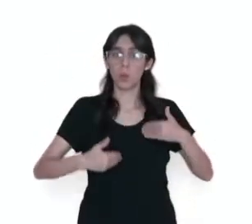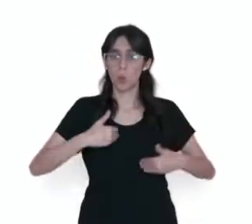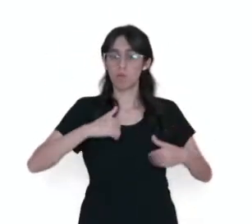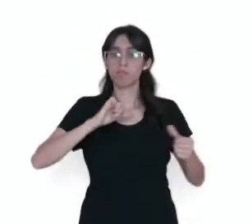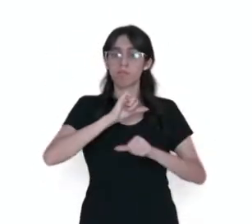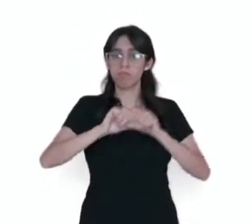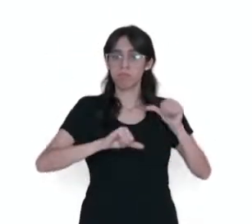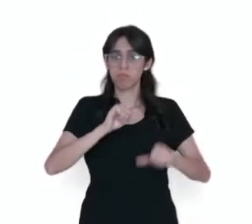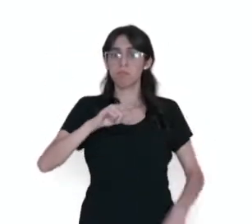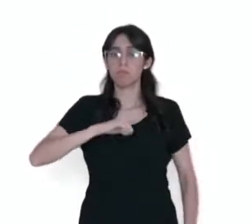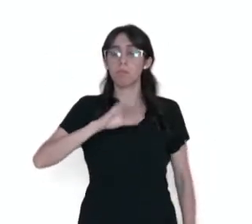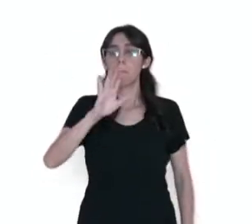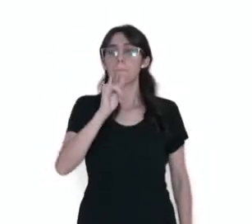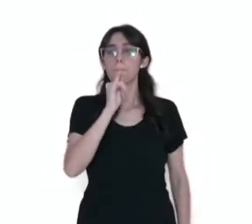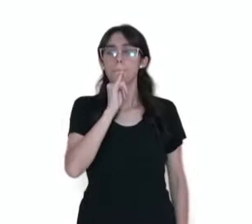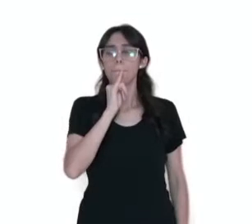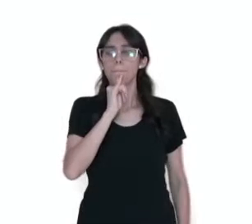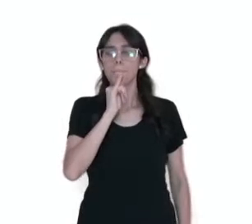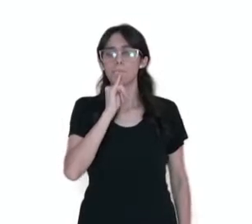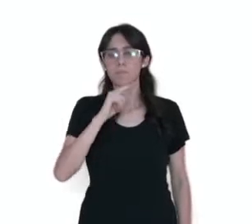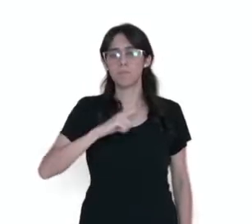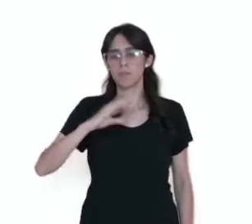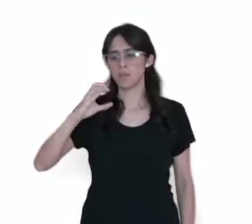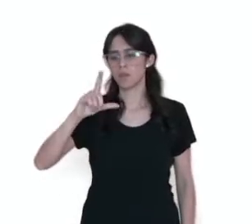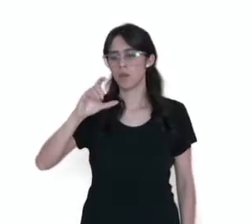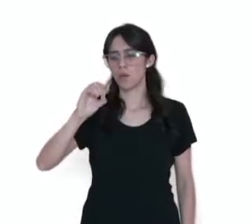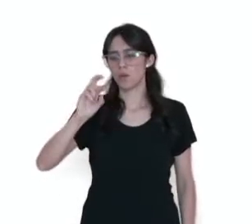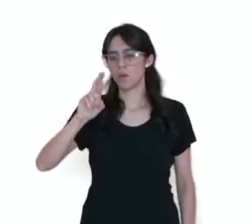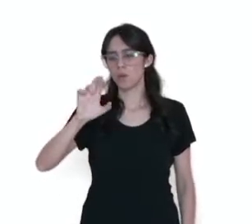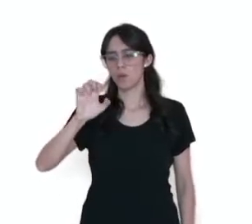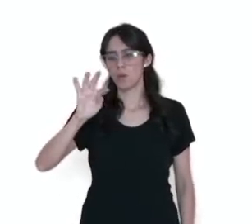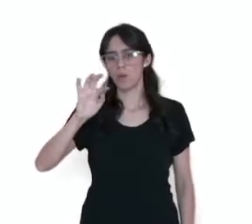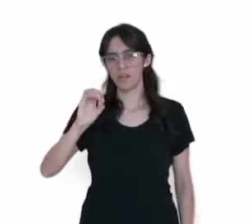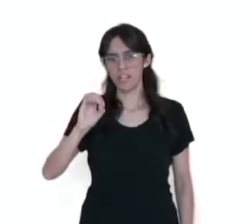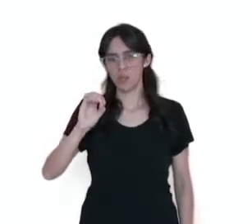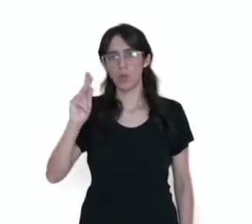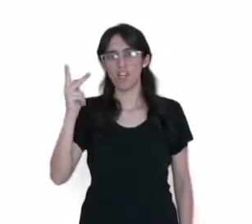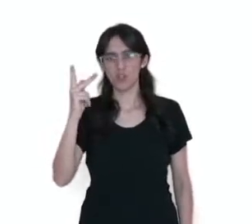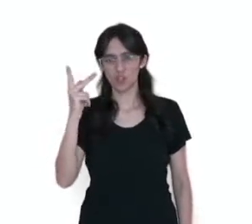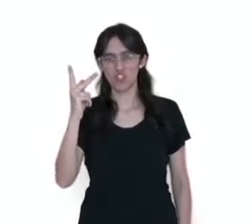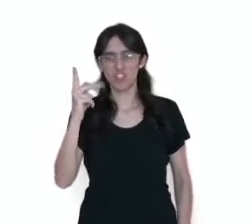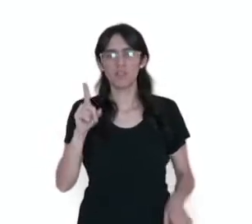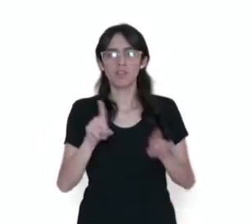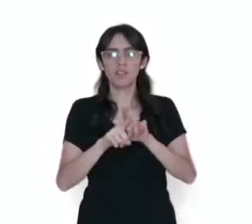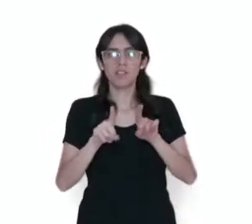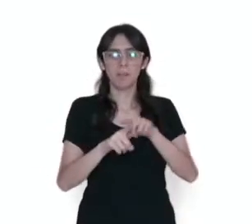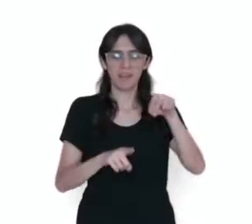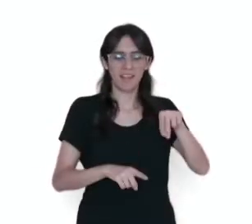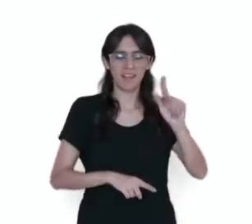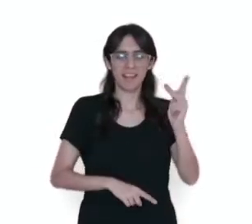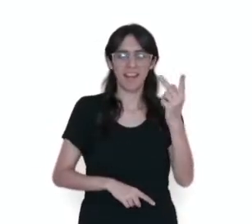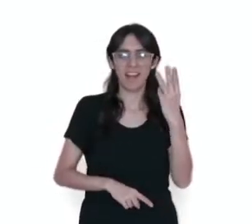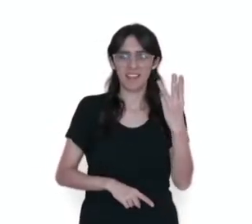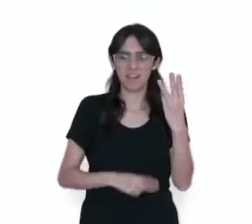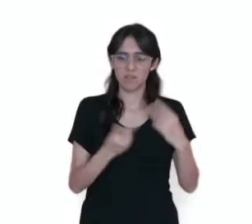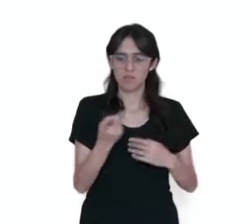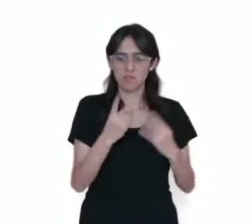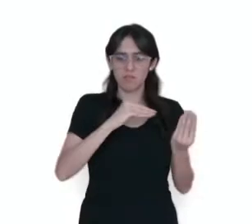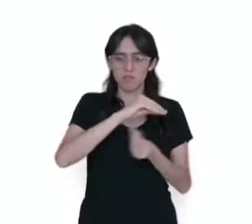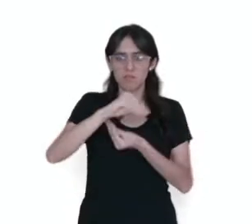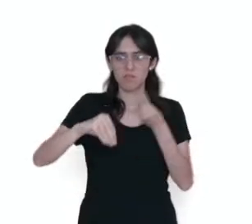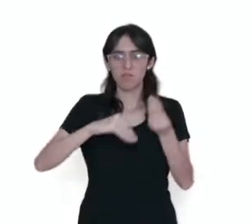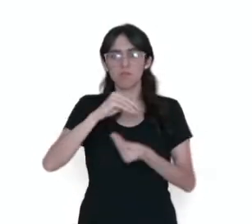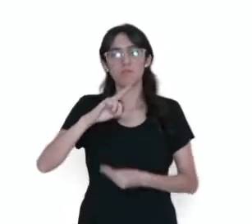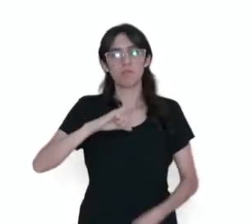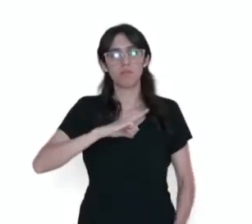a reação entre o gás cloreto de hidrogênio, que é o HCl, e o gás amônia, que é o NH3, formando o sal cloreto de amônia,